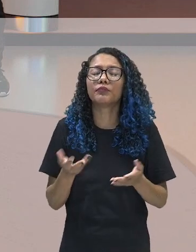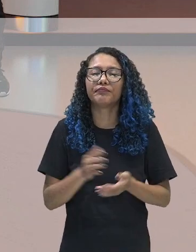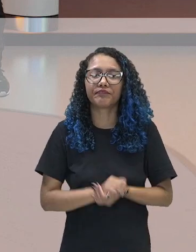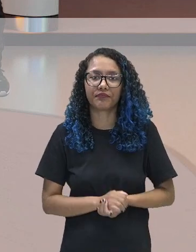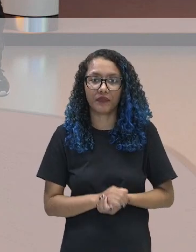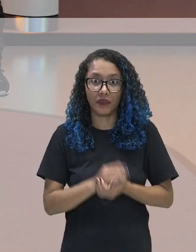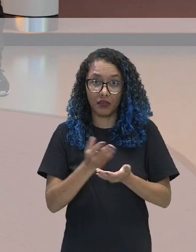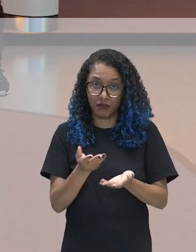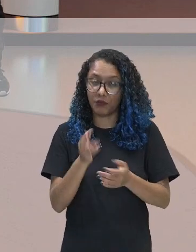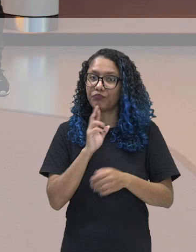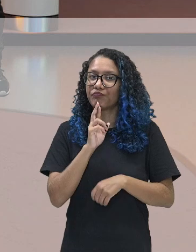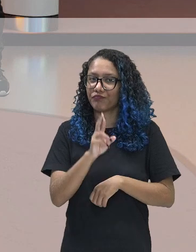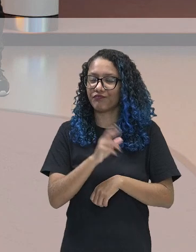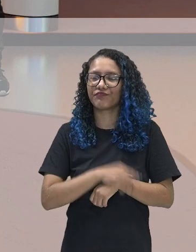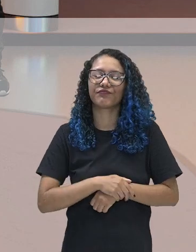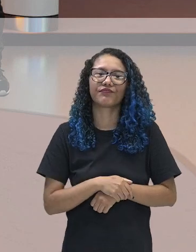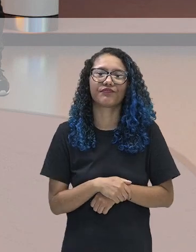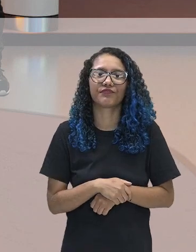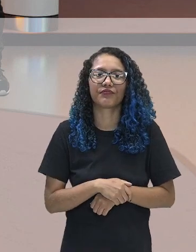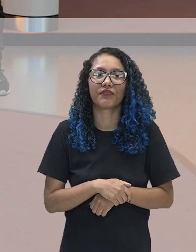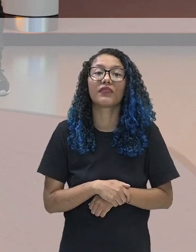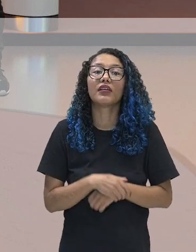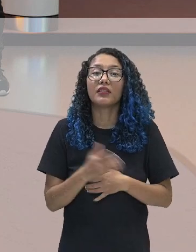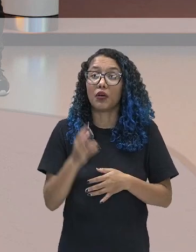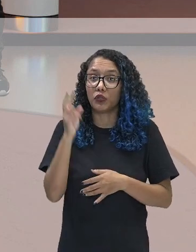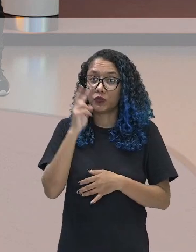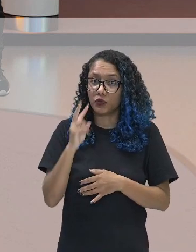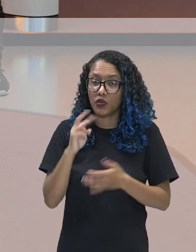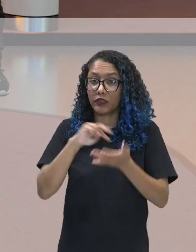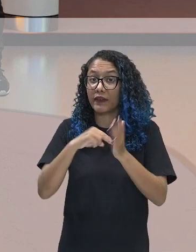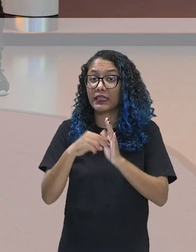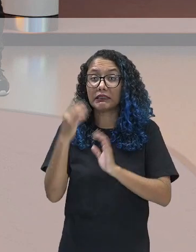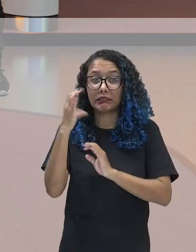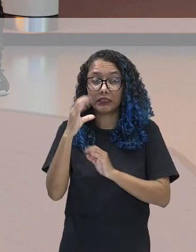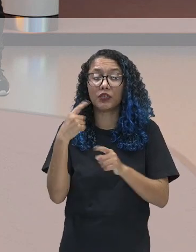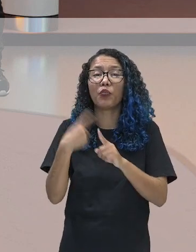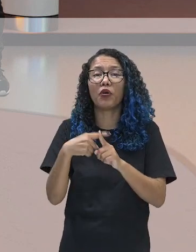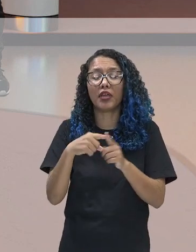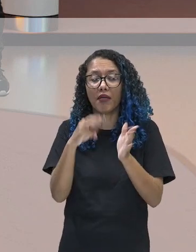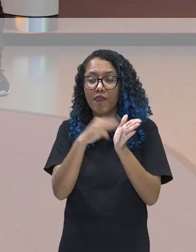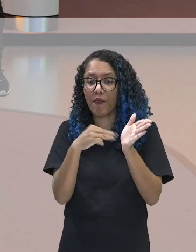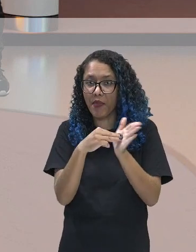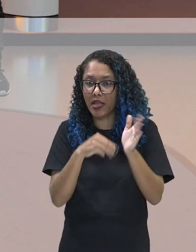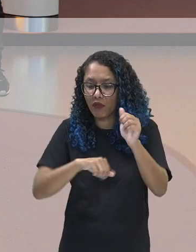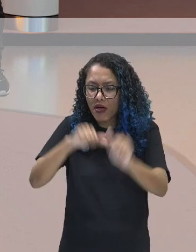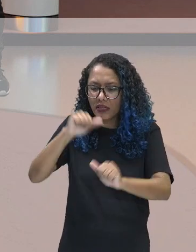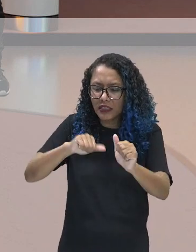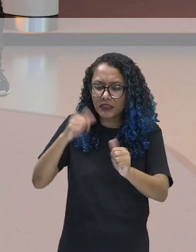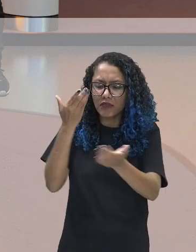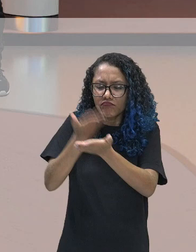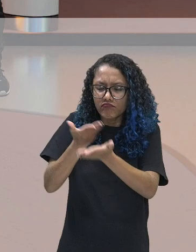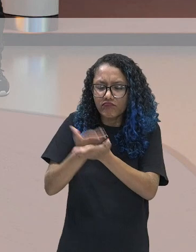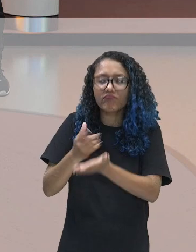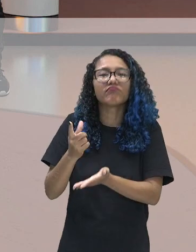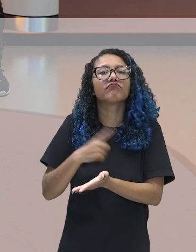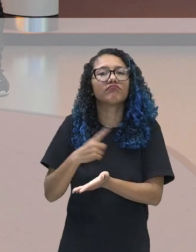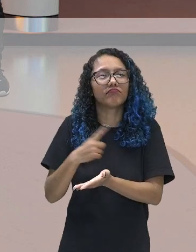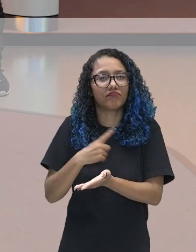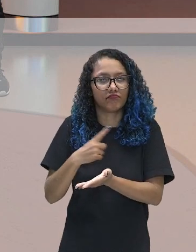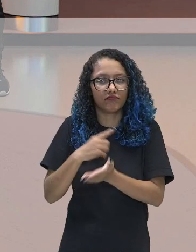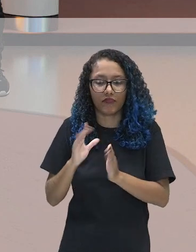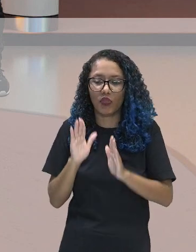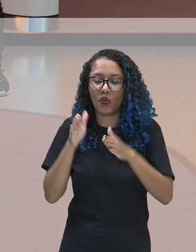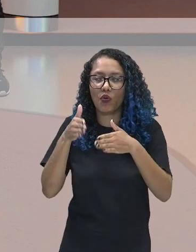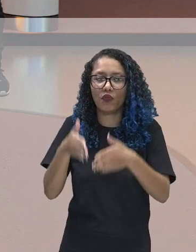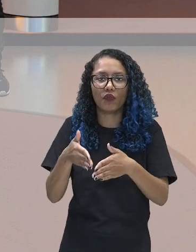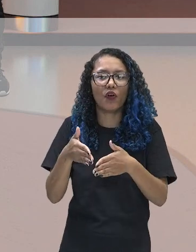posso responder para vocês que a história é uma ciência, até porque tem métodos de se analisar, métodos de se estudar, que estuda, ou melhor, que